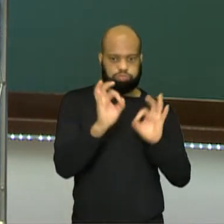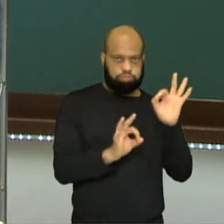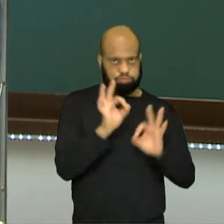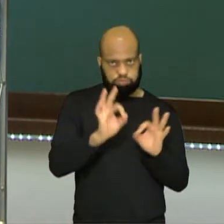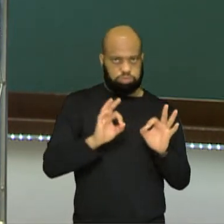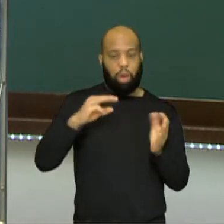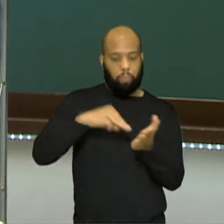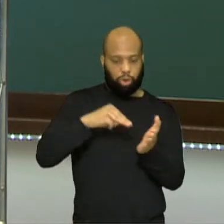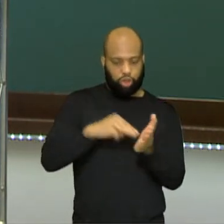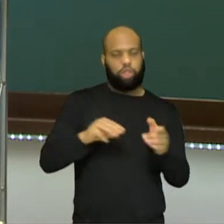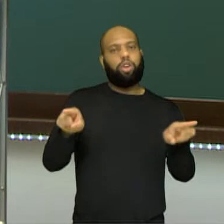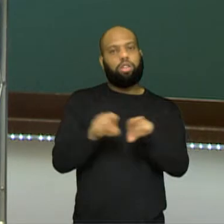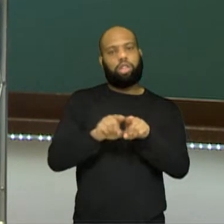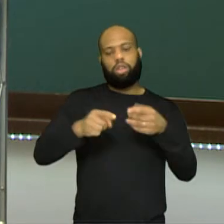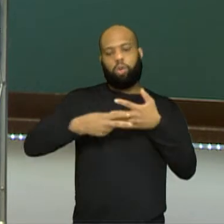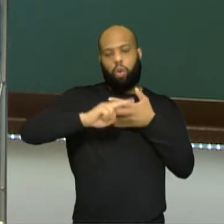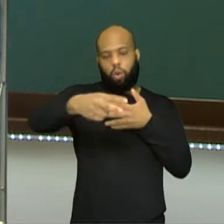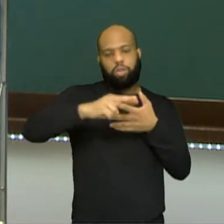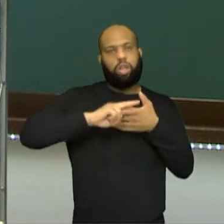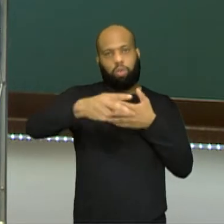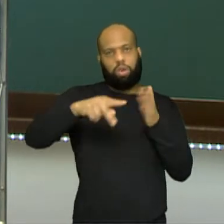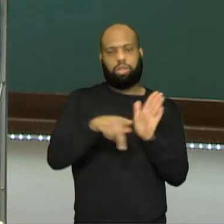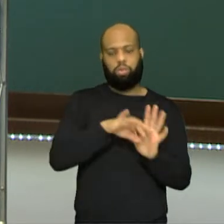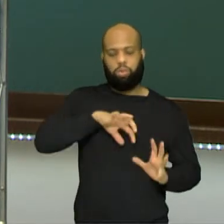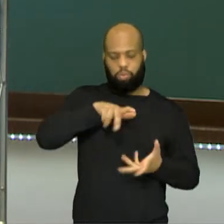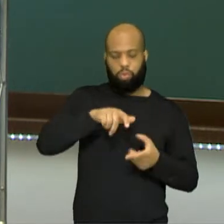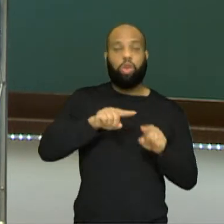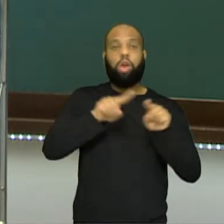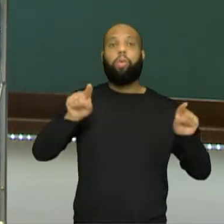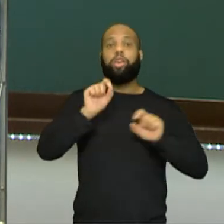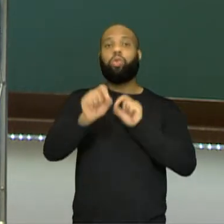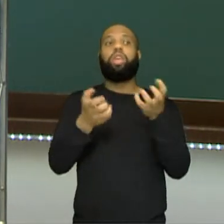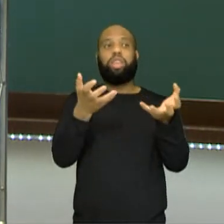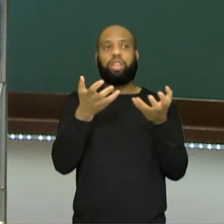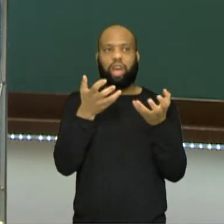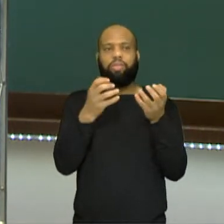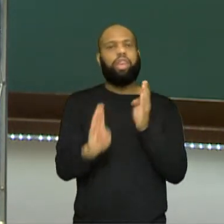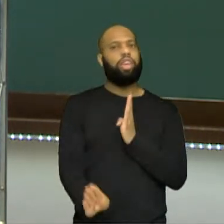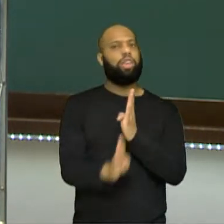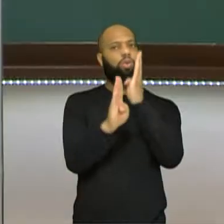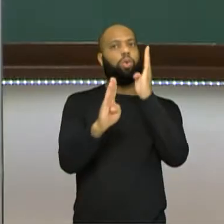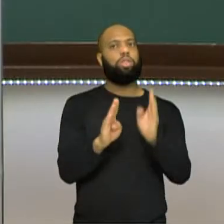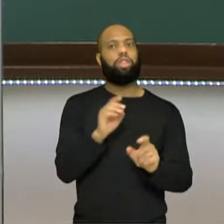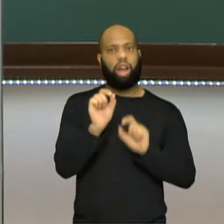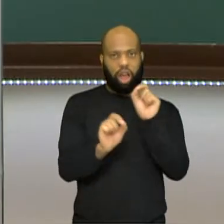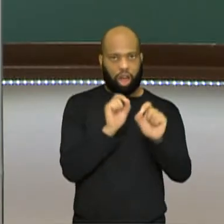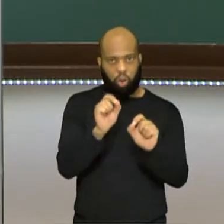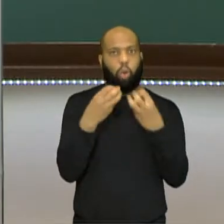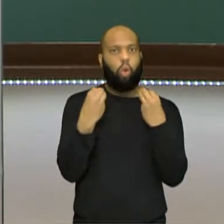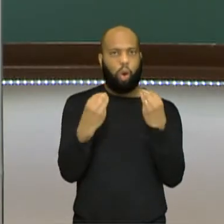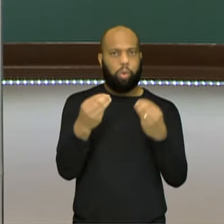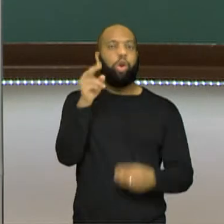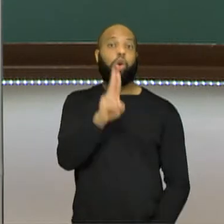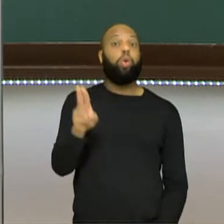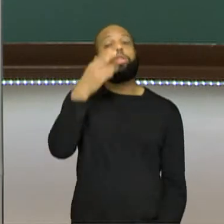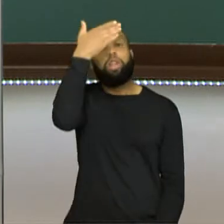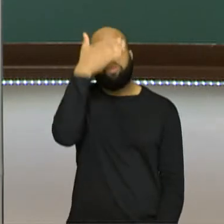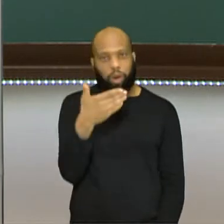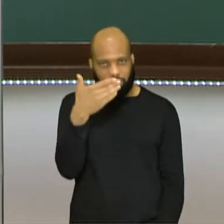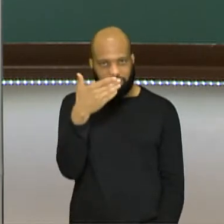mundo. Mas o que está por trás disso é a busca pela prova e um princípio fundante, algo